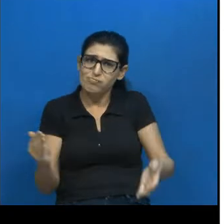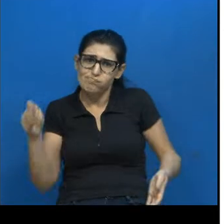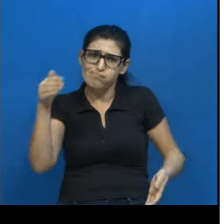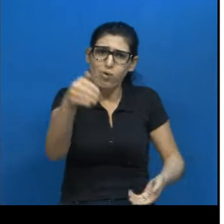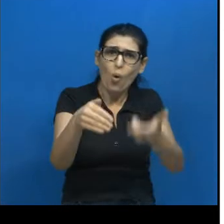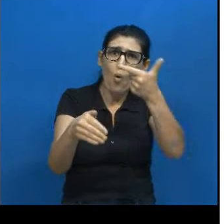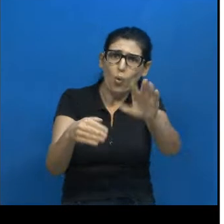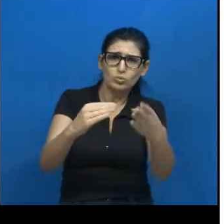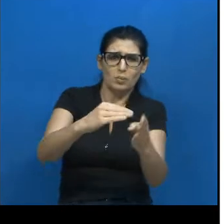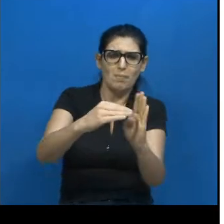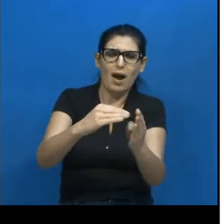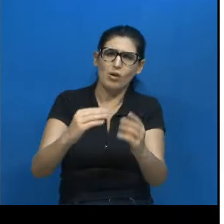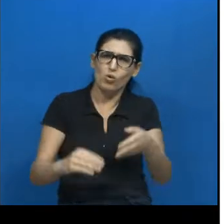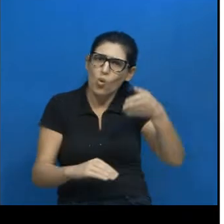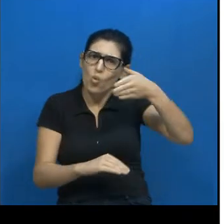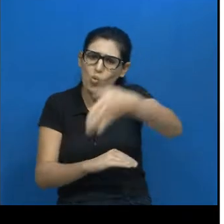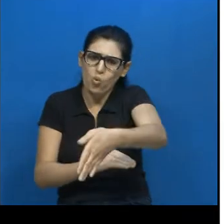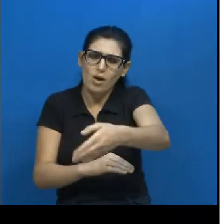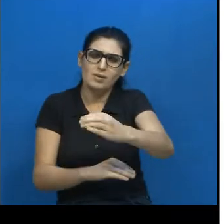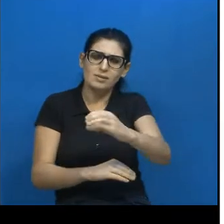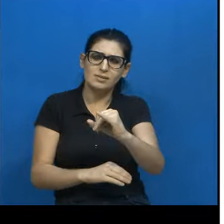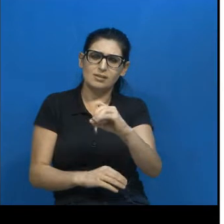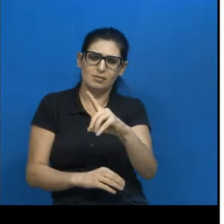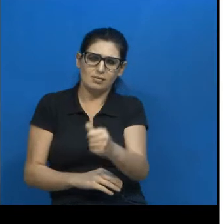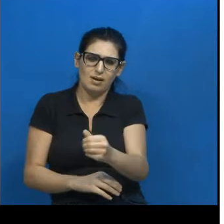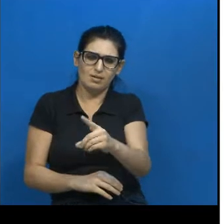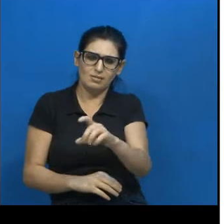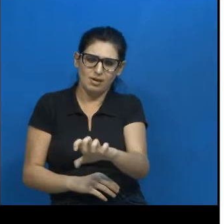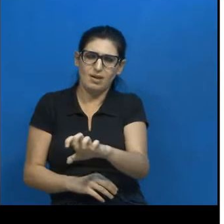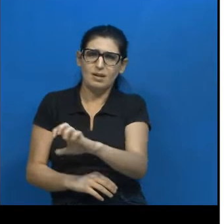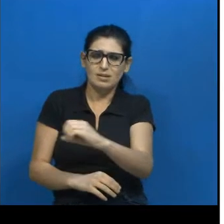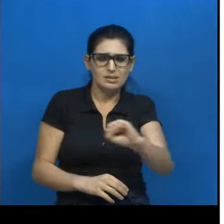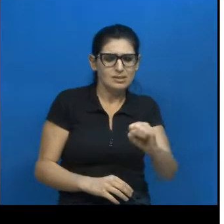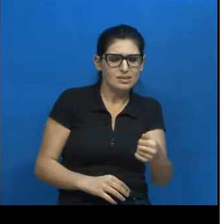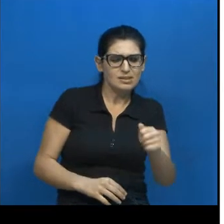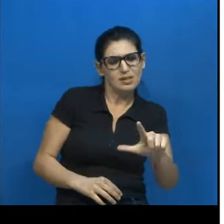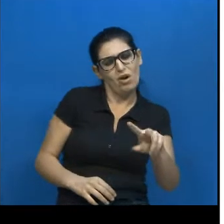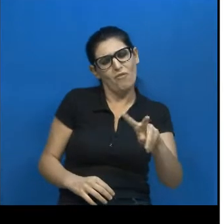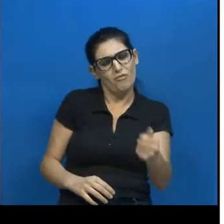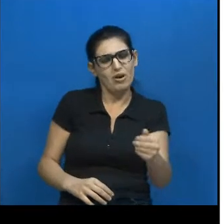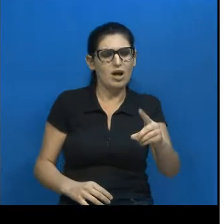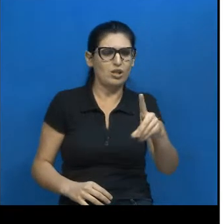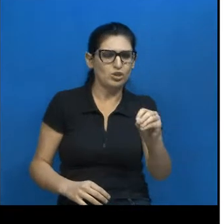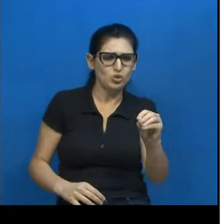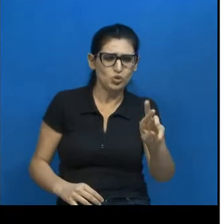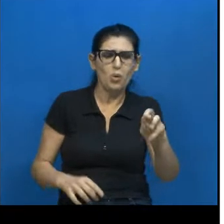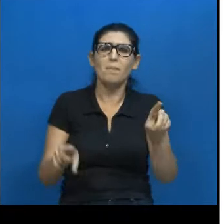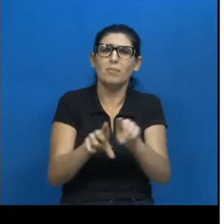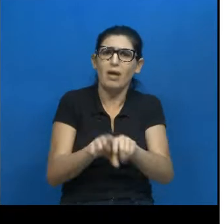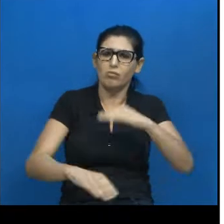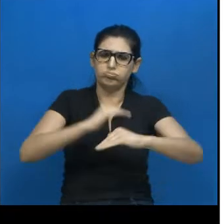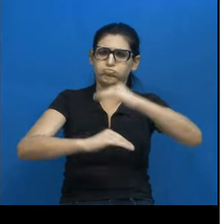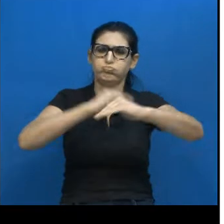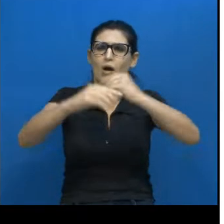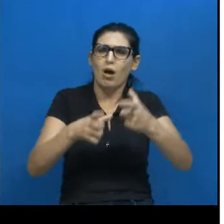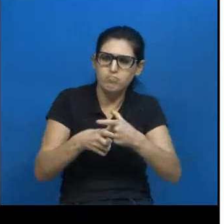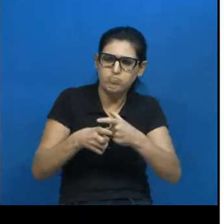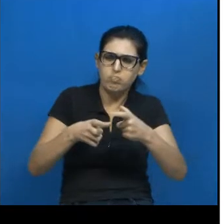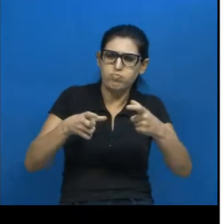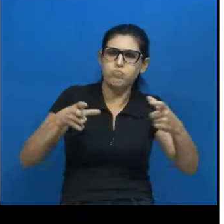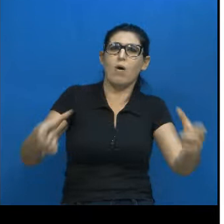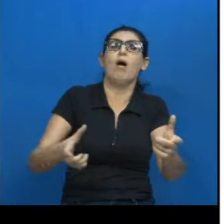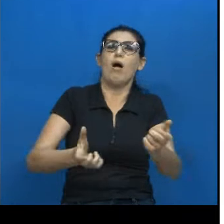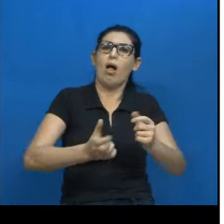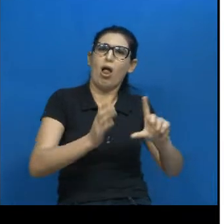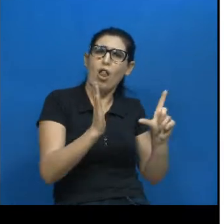nesse eixo que estão esses bairros, eles teve um desenvolvimento urbano, de bairro, comércio, teve